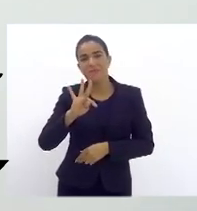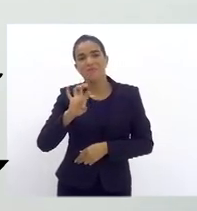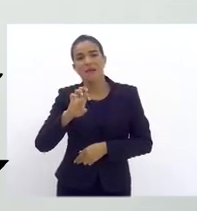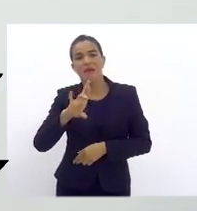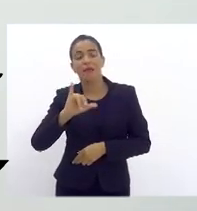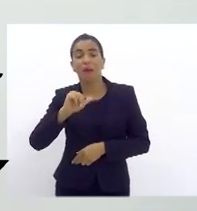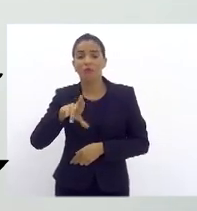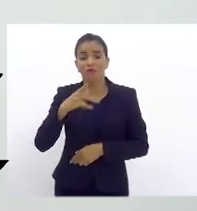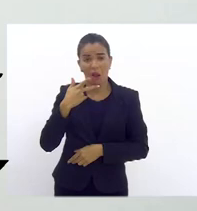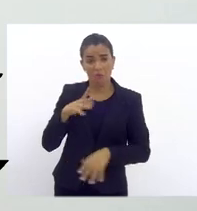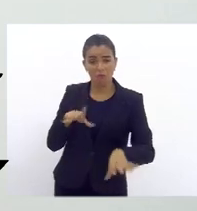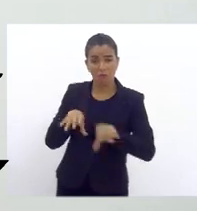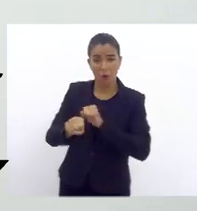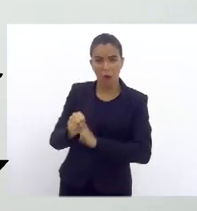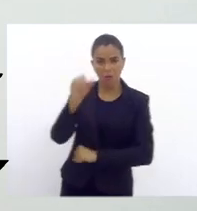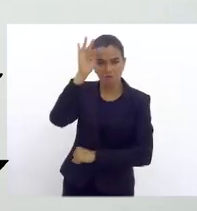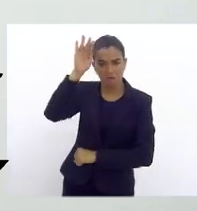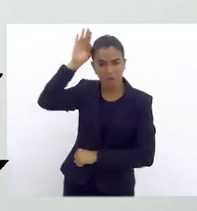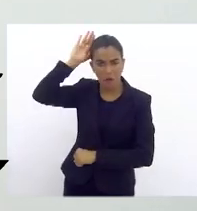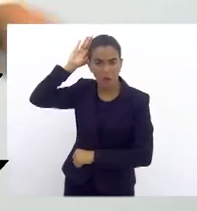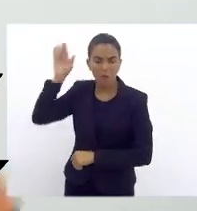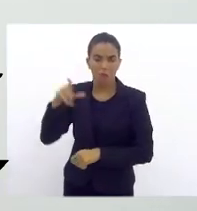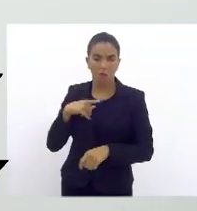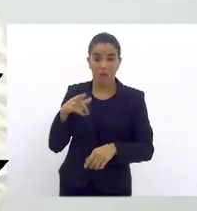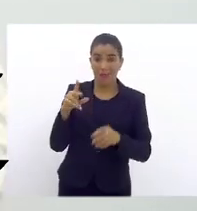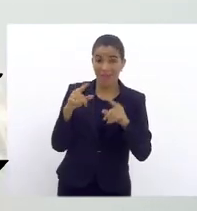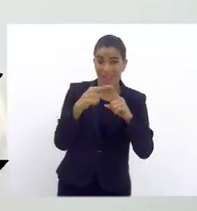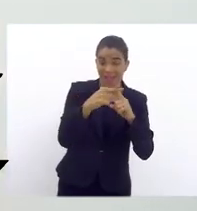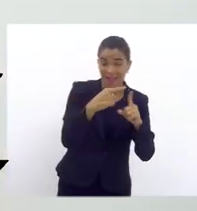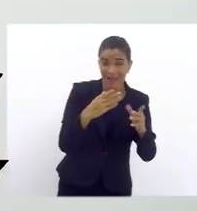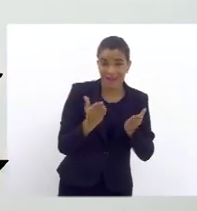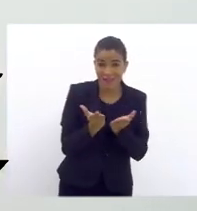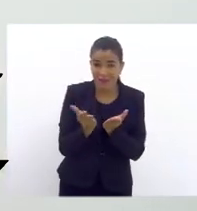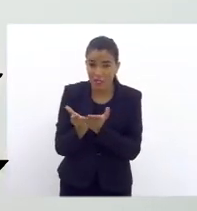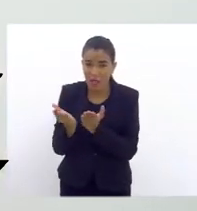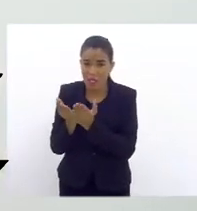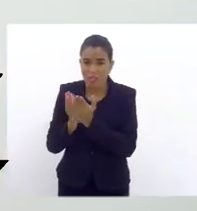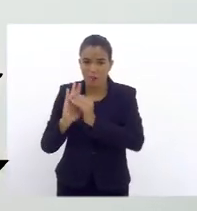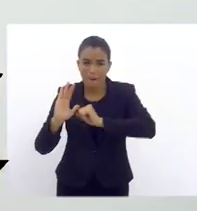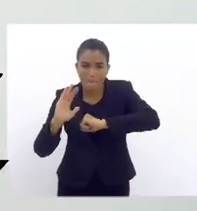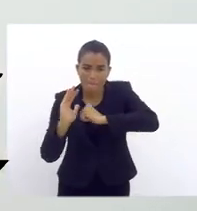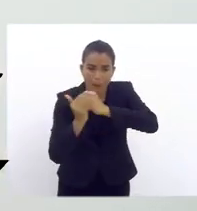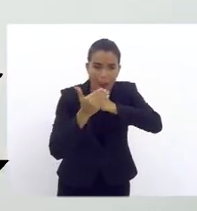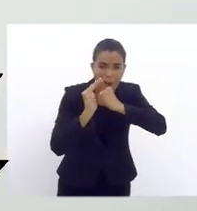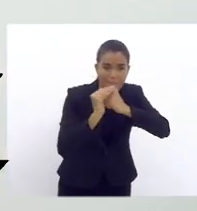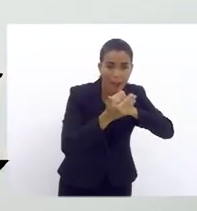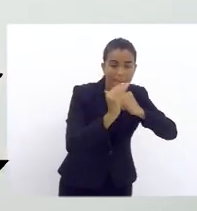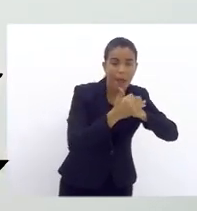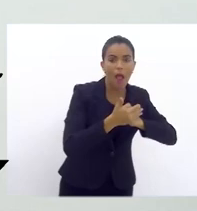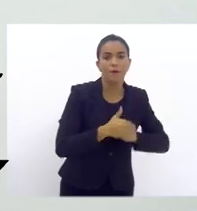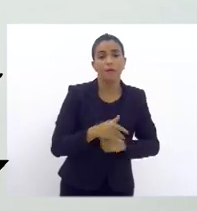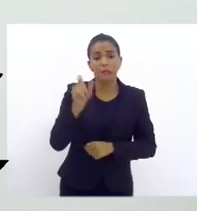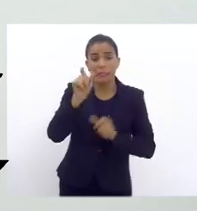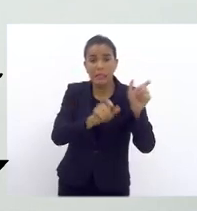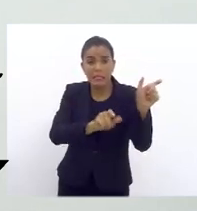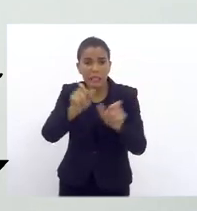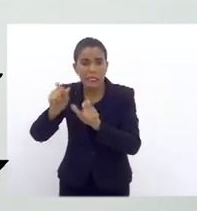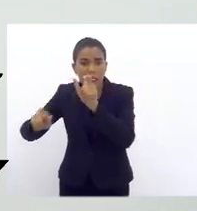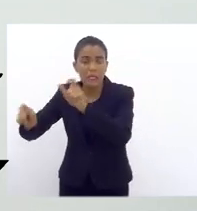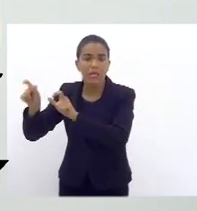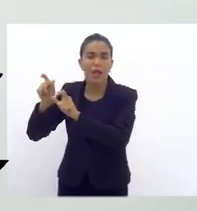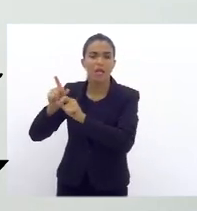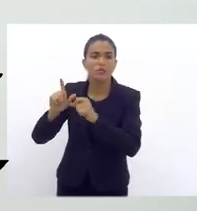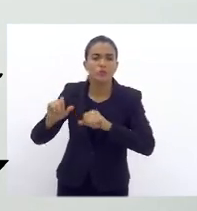que se dizem ter a faculdade enquanto as nossas igrejas estão nas vielas nos becos e eles e eles